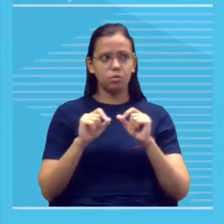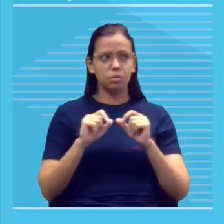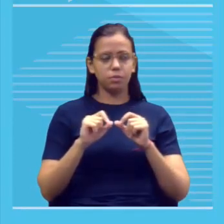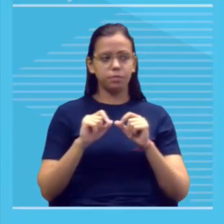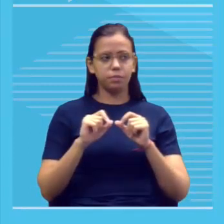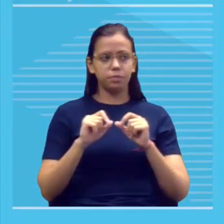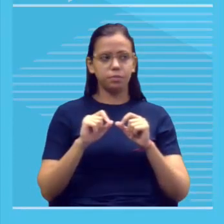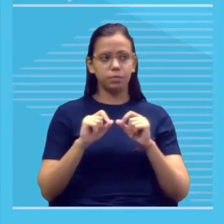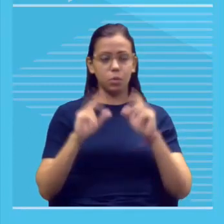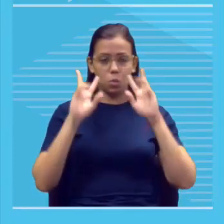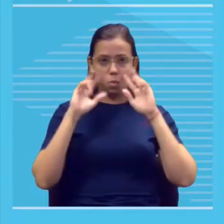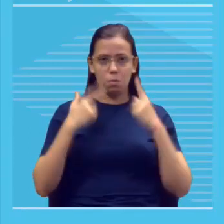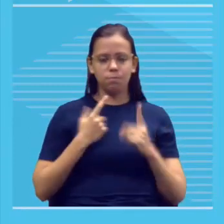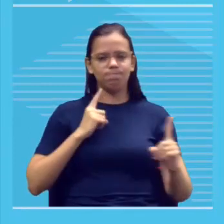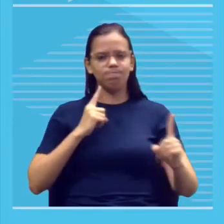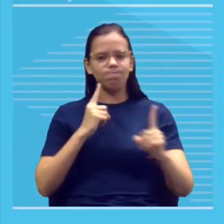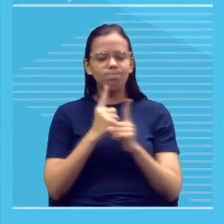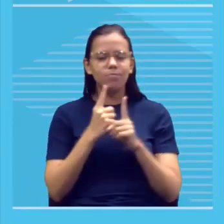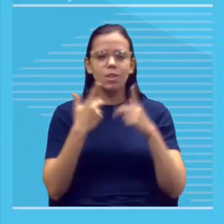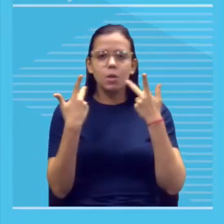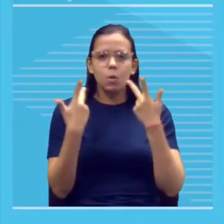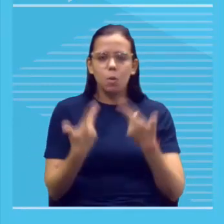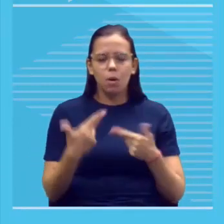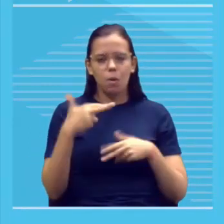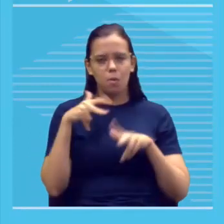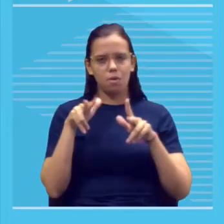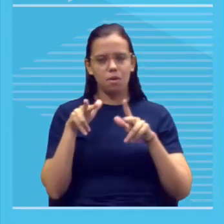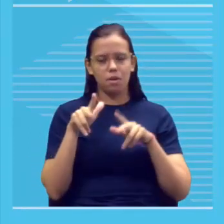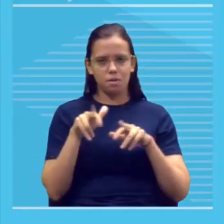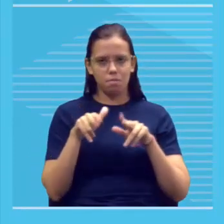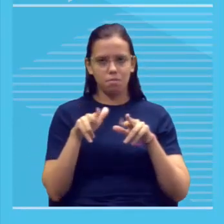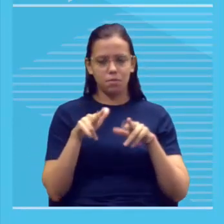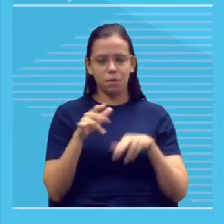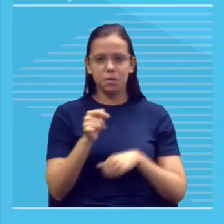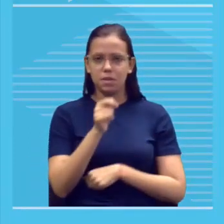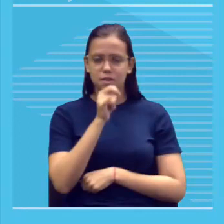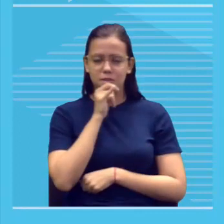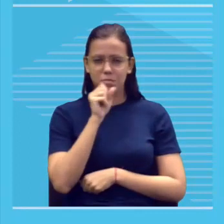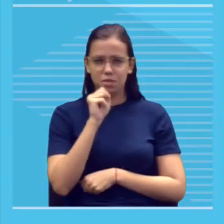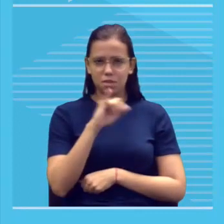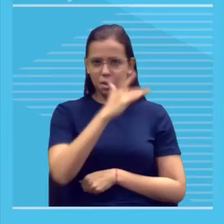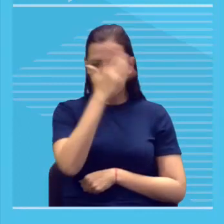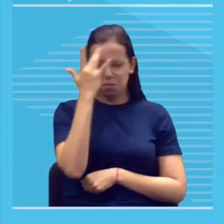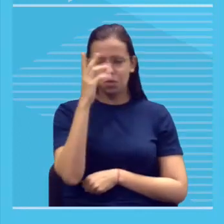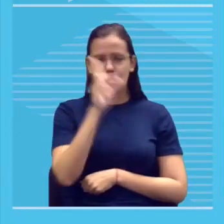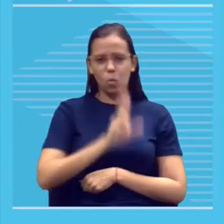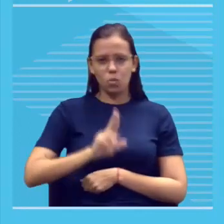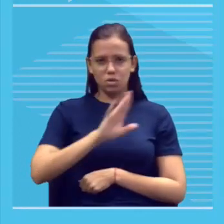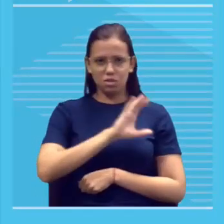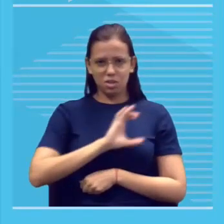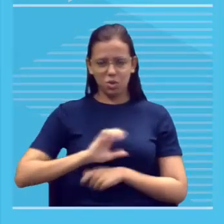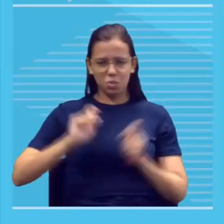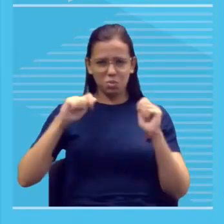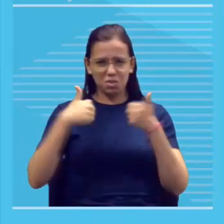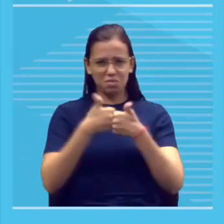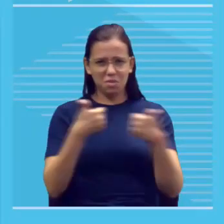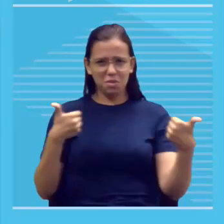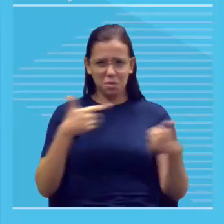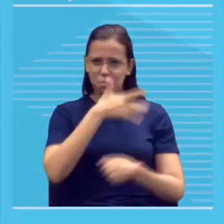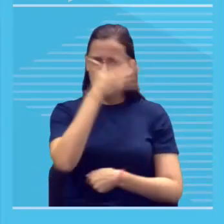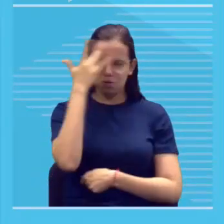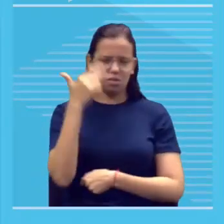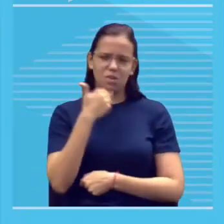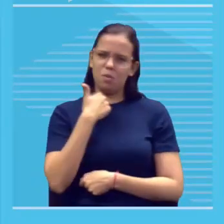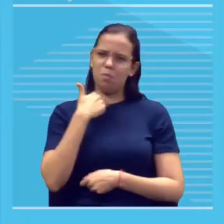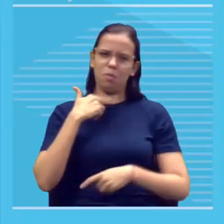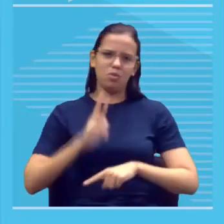aproximar os seres humanos e tornaram os irmãos se alguém usa Cristo para dividir as pessoas não falem nome